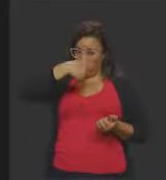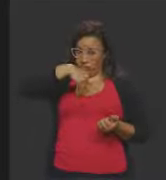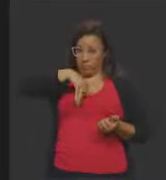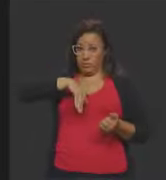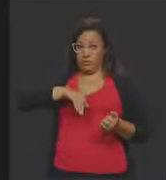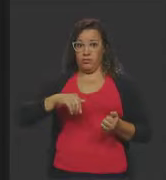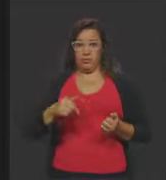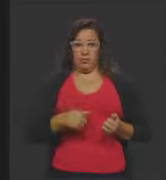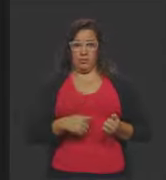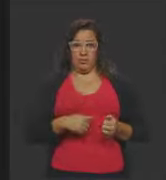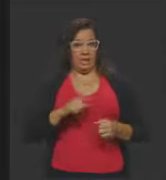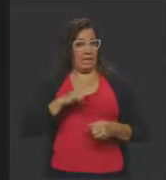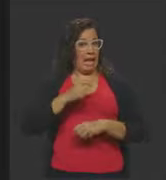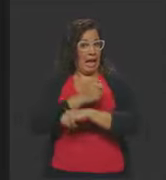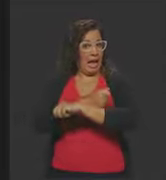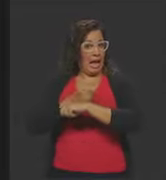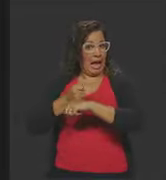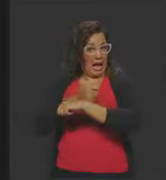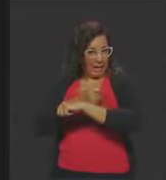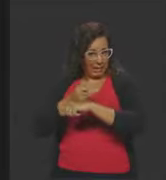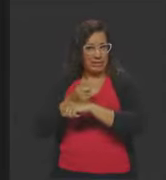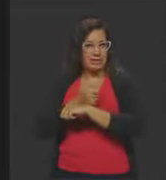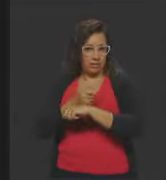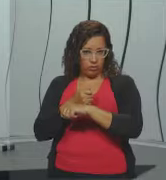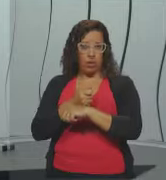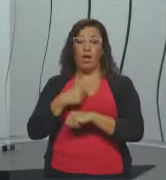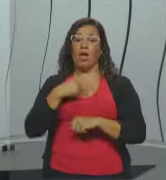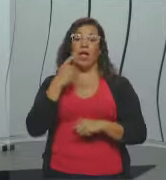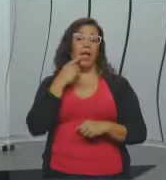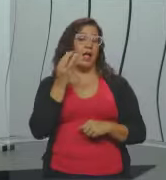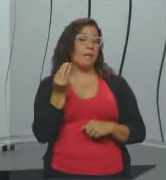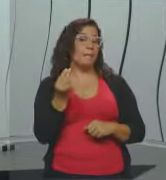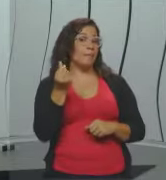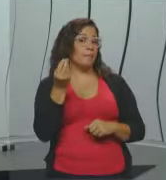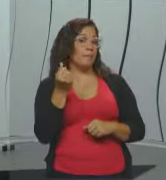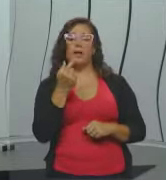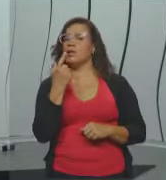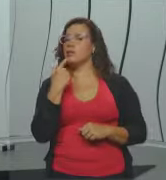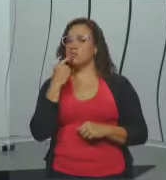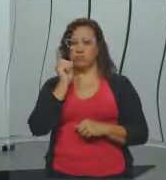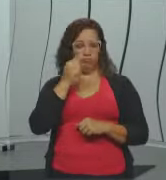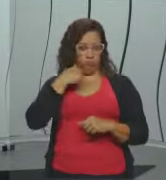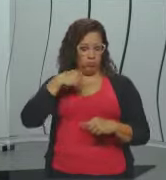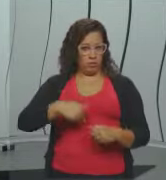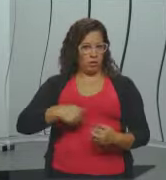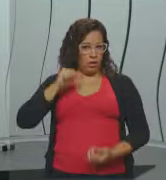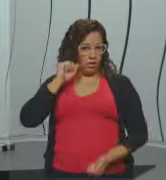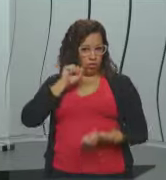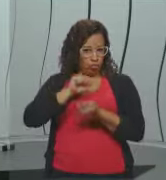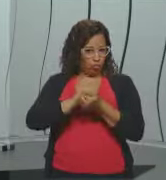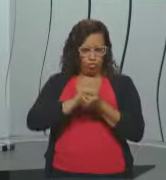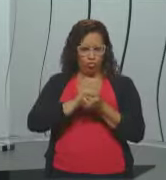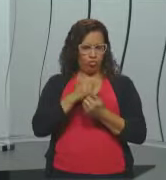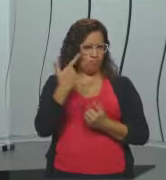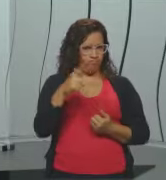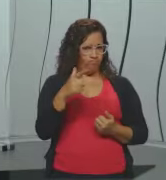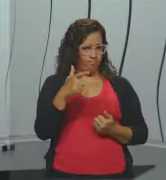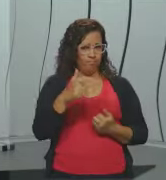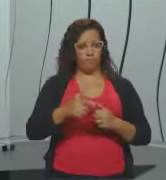tem ácido clorídrico. A amilase aí deixa de funcionar. Ela não funciona bem no estômago.